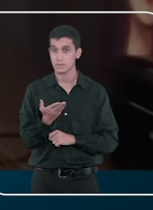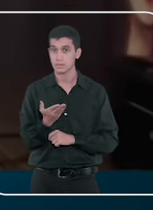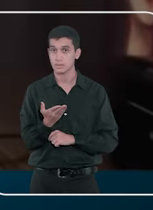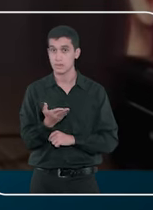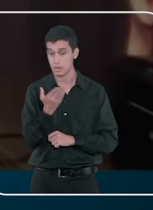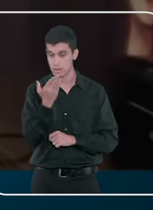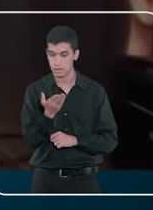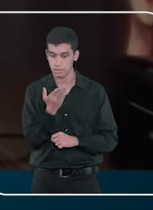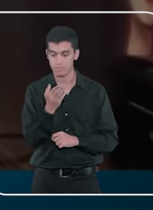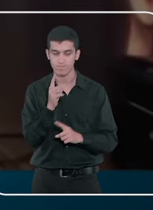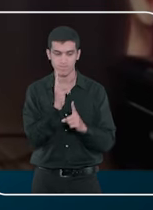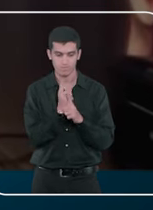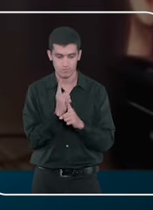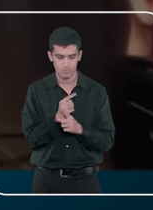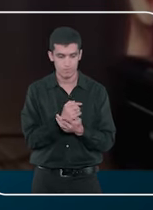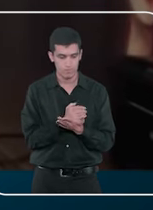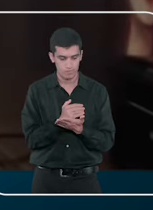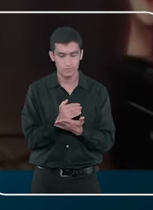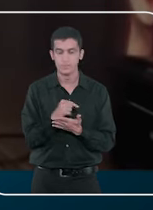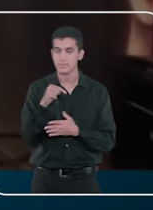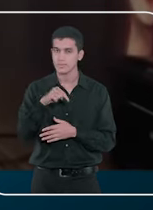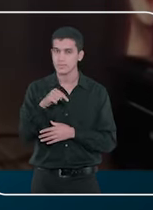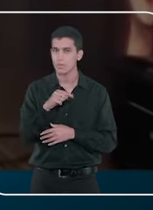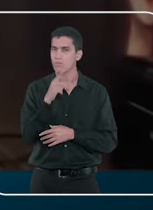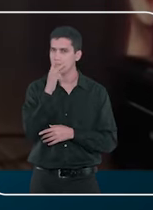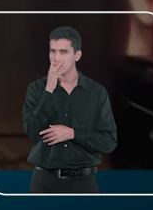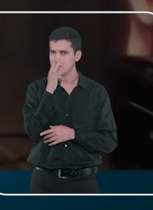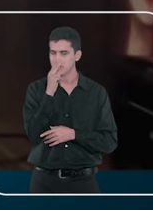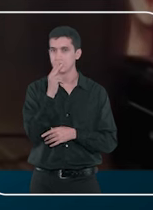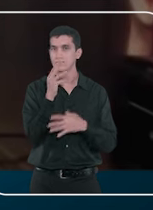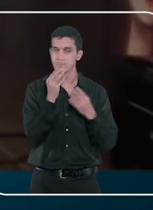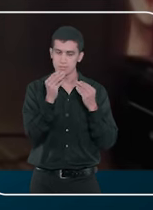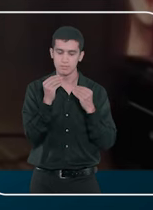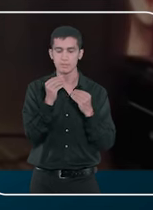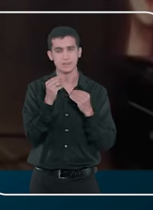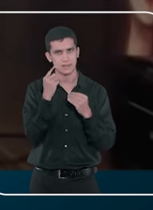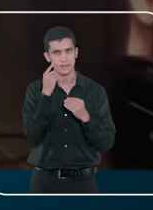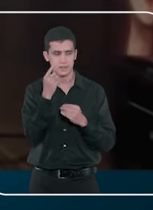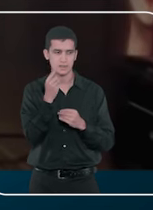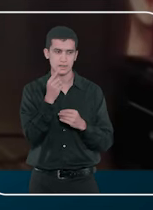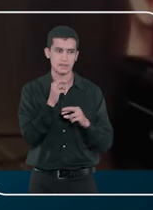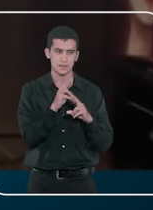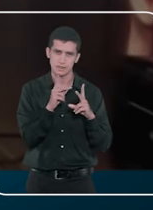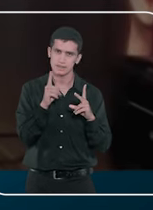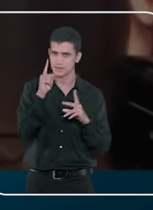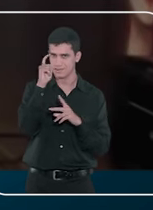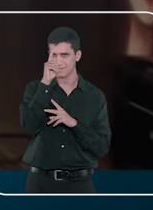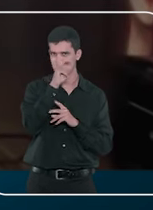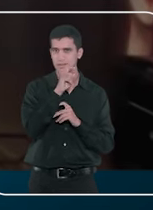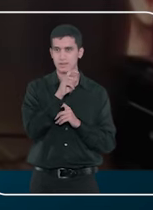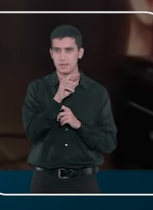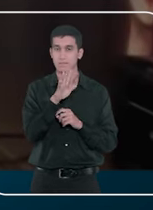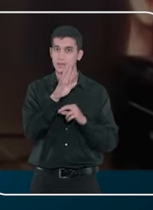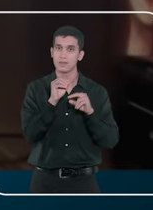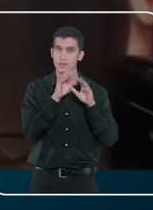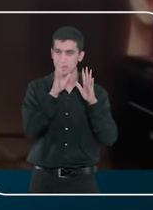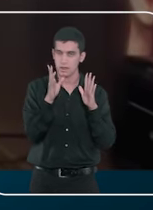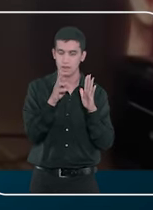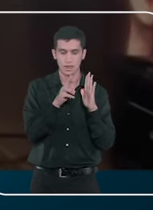este resguardo inicial, ele me parece muito salutar. É claro que a